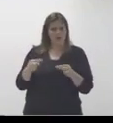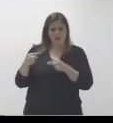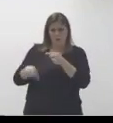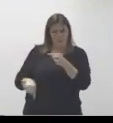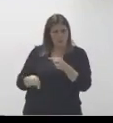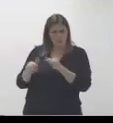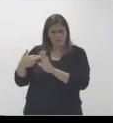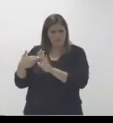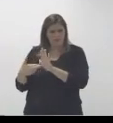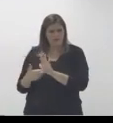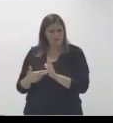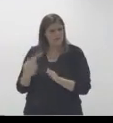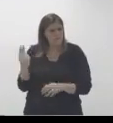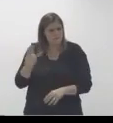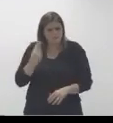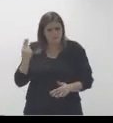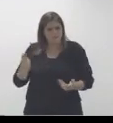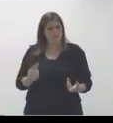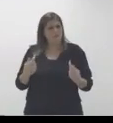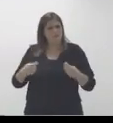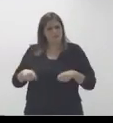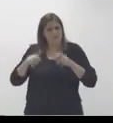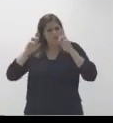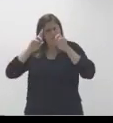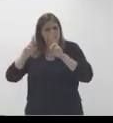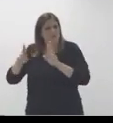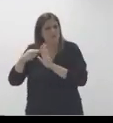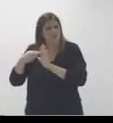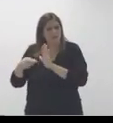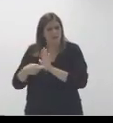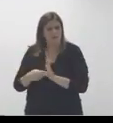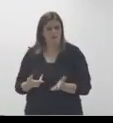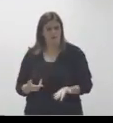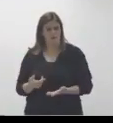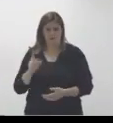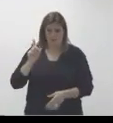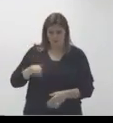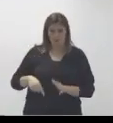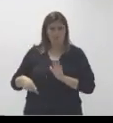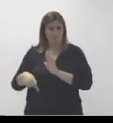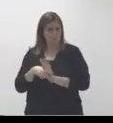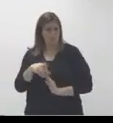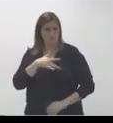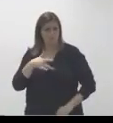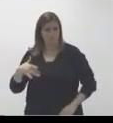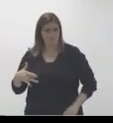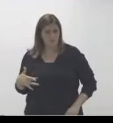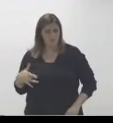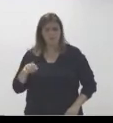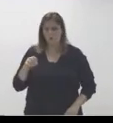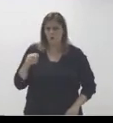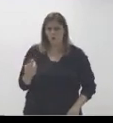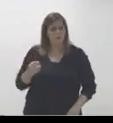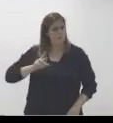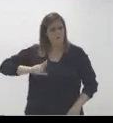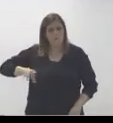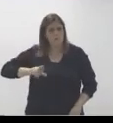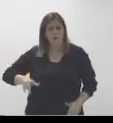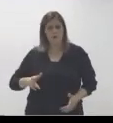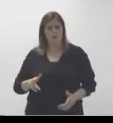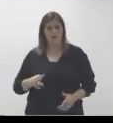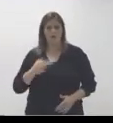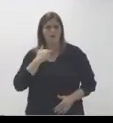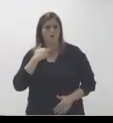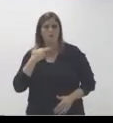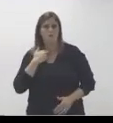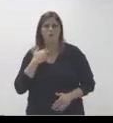própria rápido você tem o equipamento de saúde ou você não tem um equipamento de saúde não tem uma meia